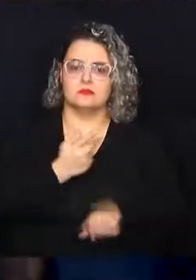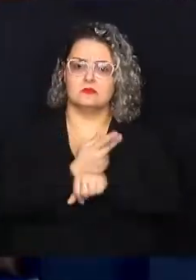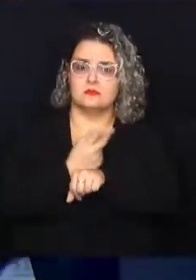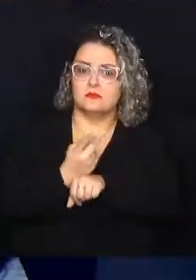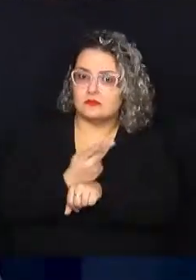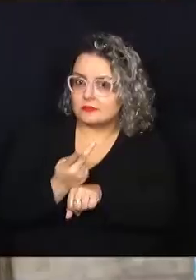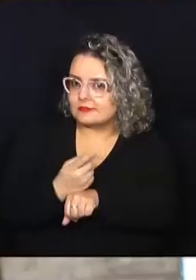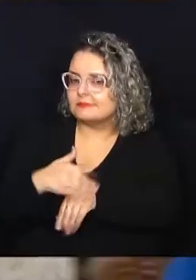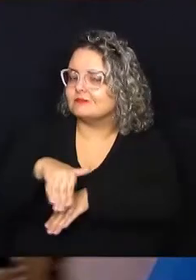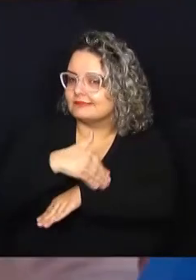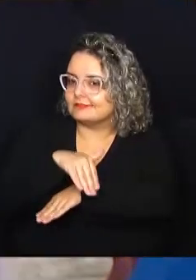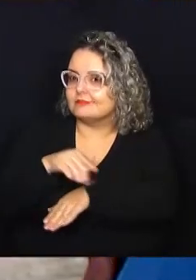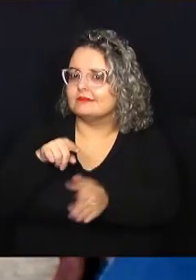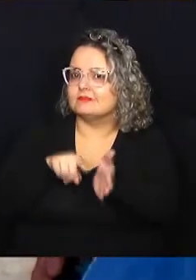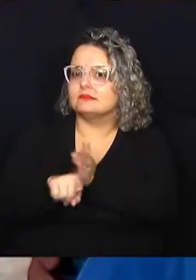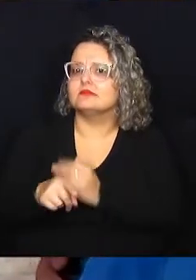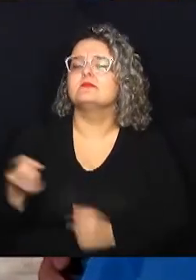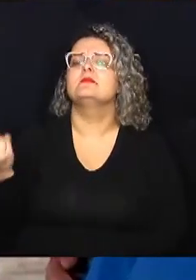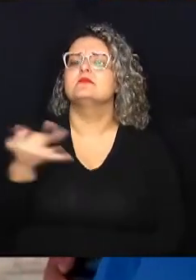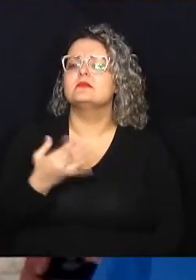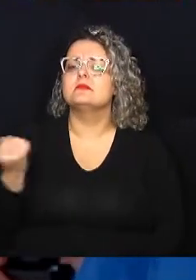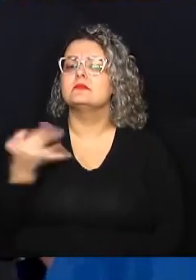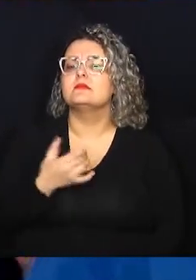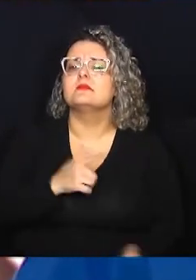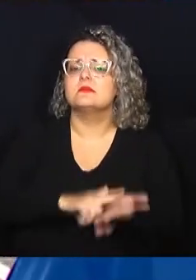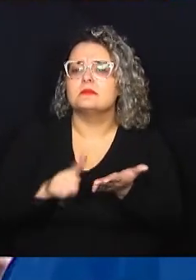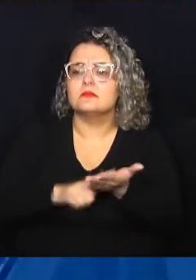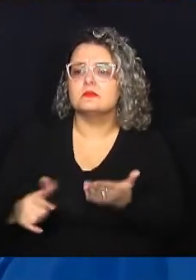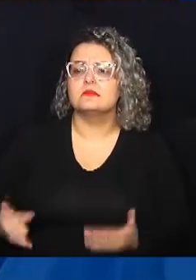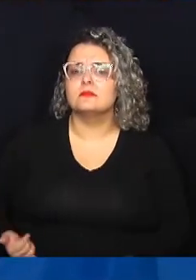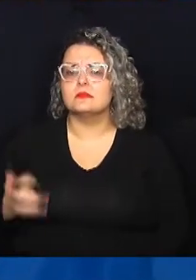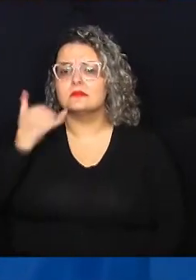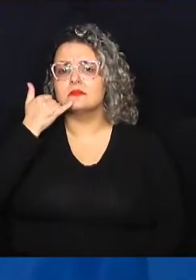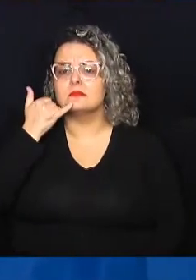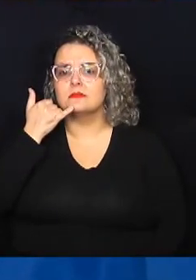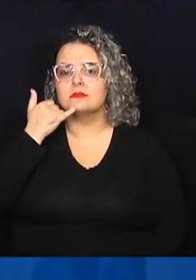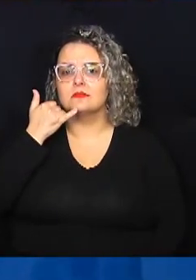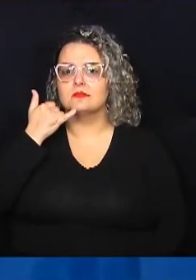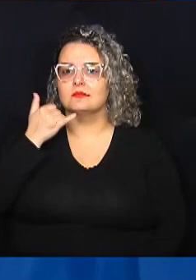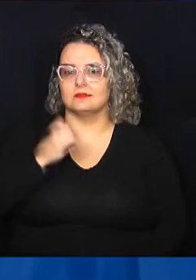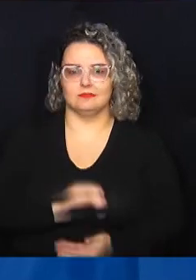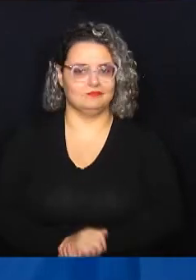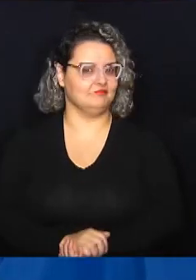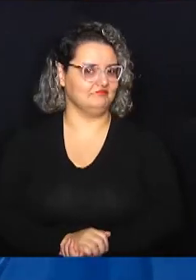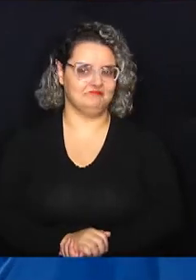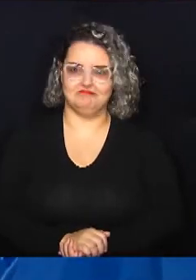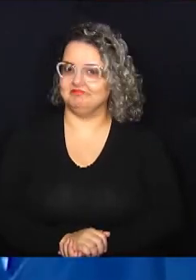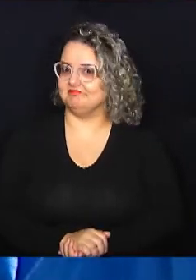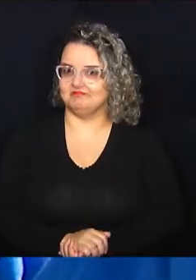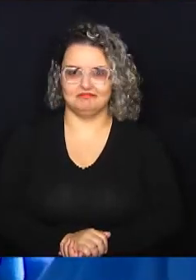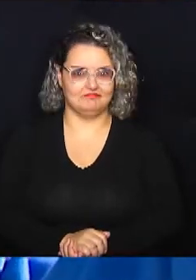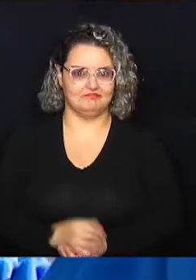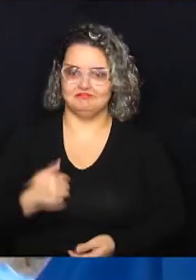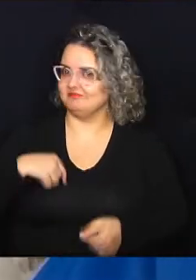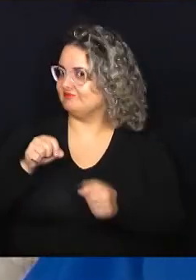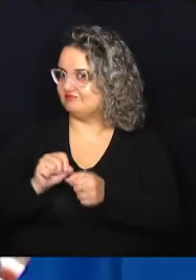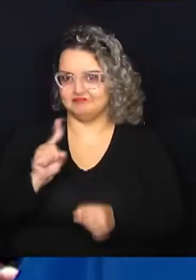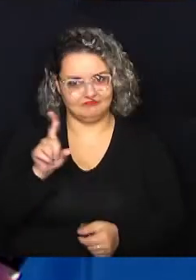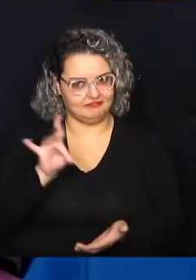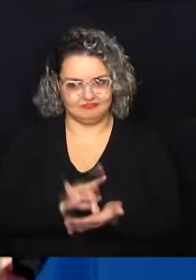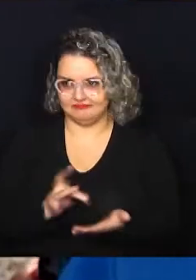as ruas perguntar de quanto em quanto tempo você faz a higienização na tela do celular não eu não faço na verdade